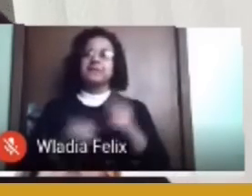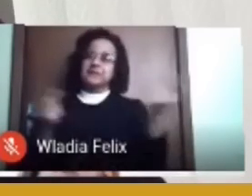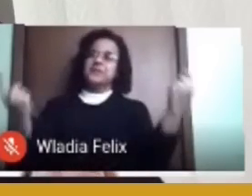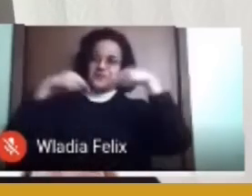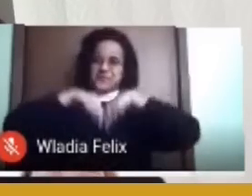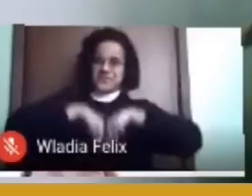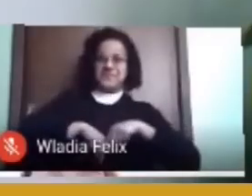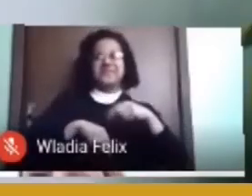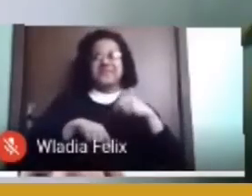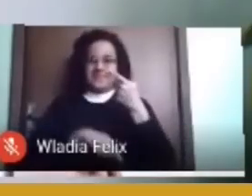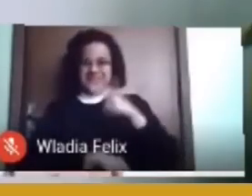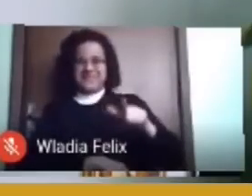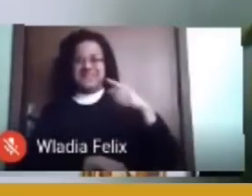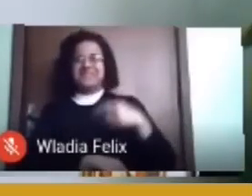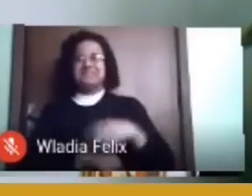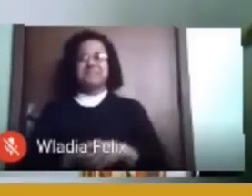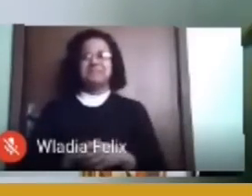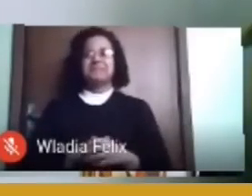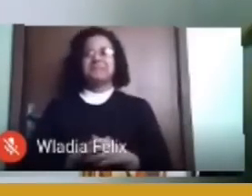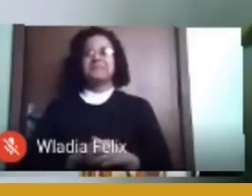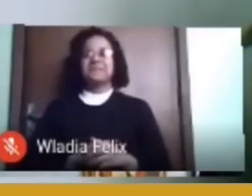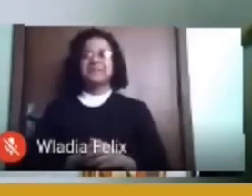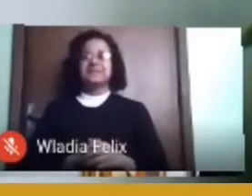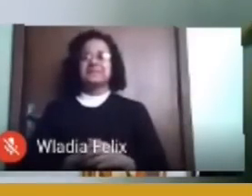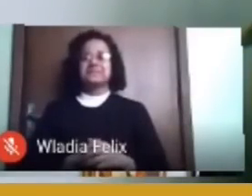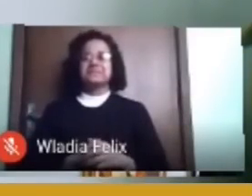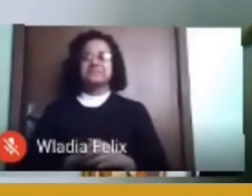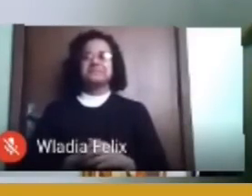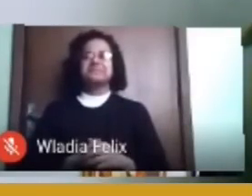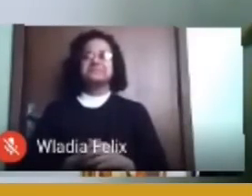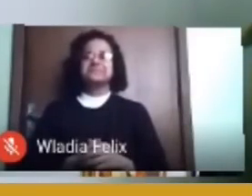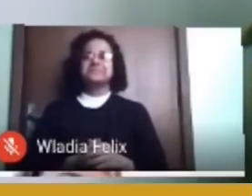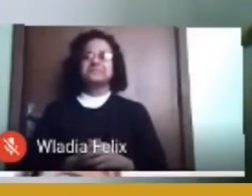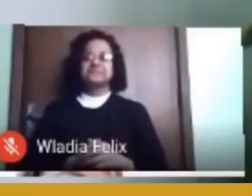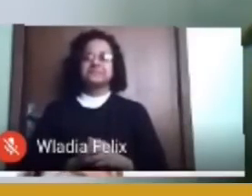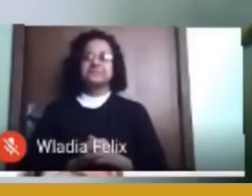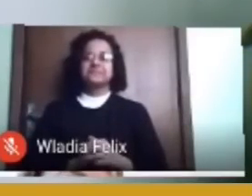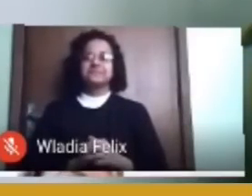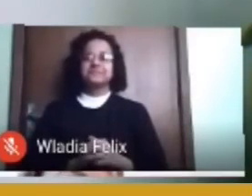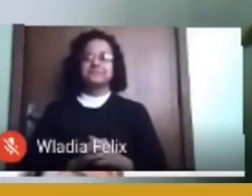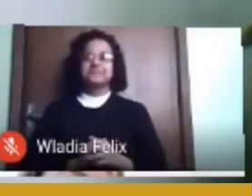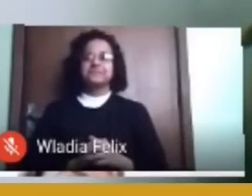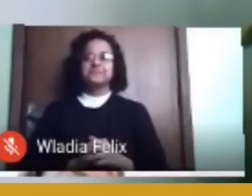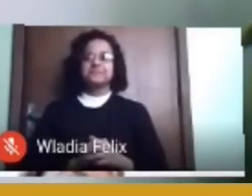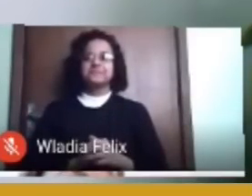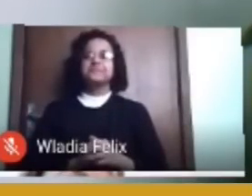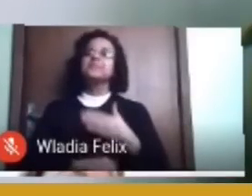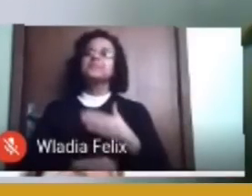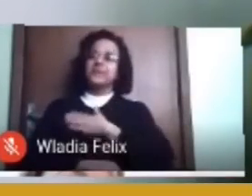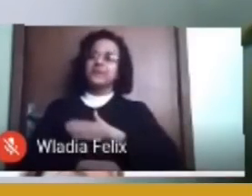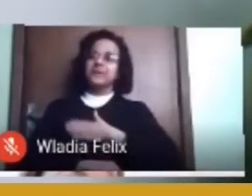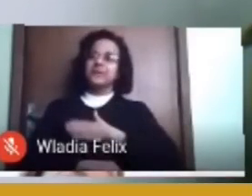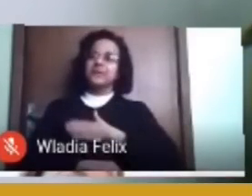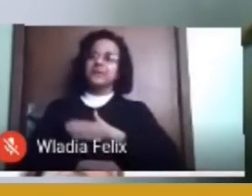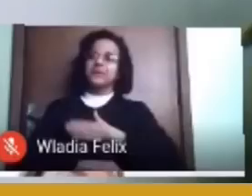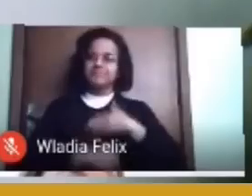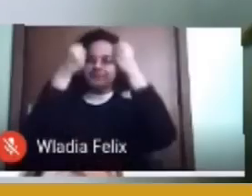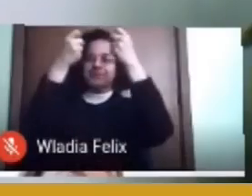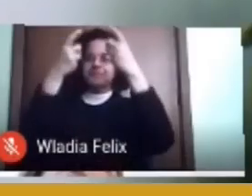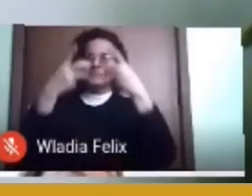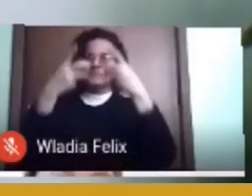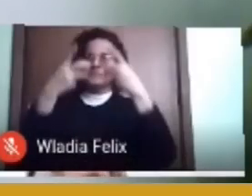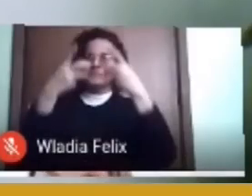tá, eu gostei muito da sua fala, Márcio, quando você trouxe a pessoa do nosso promotor de justiça da Vara da Infância